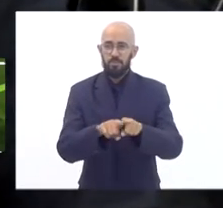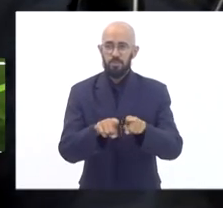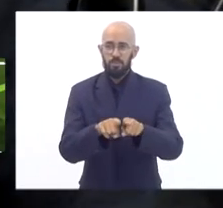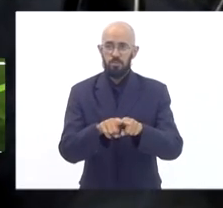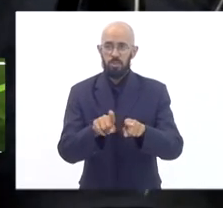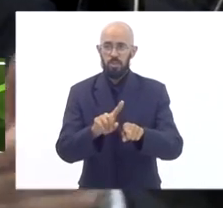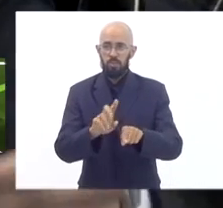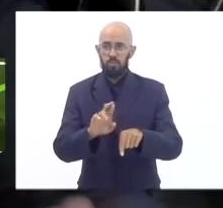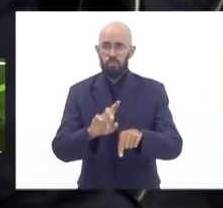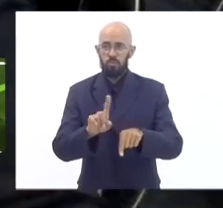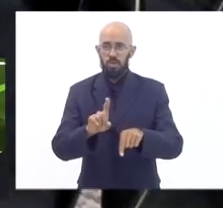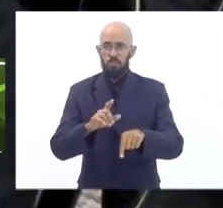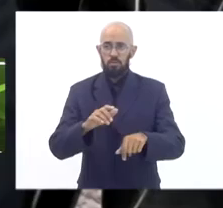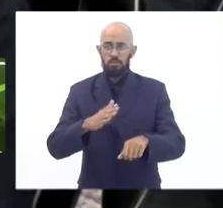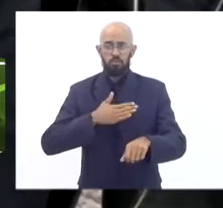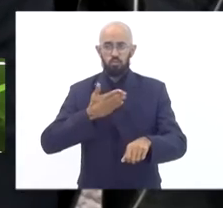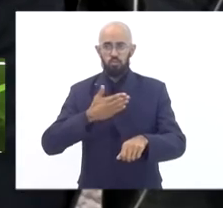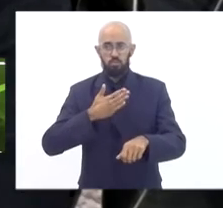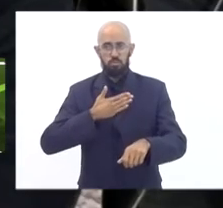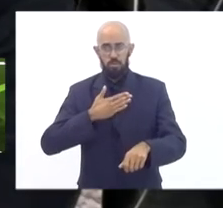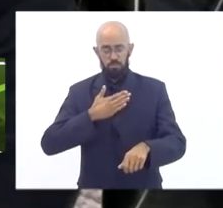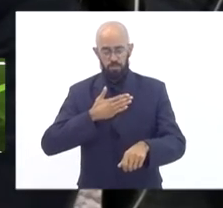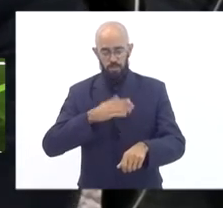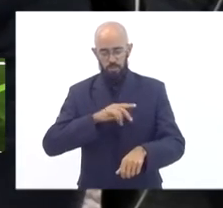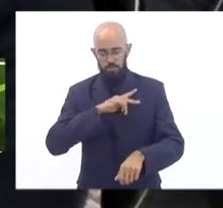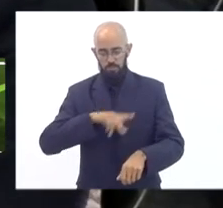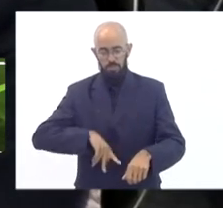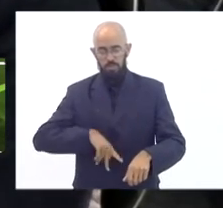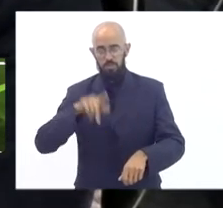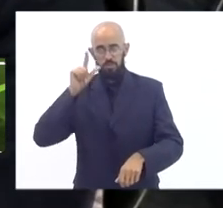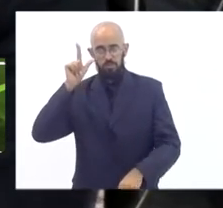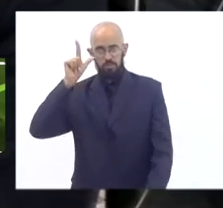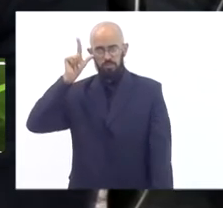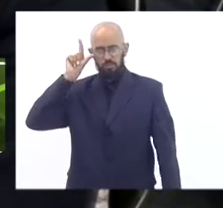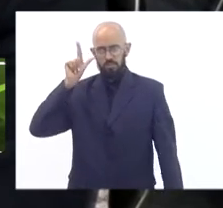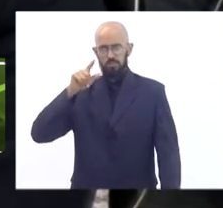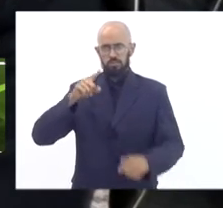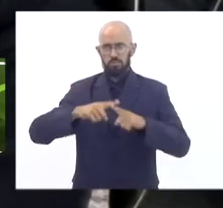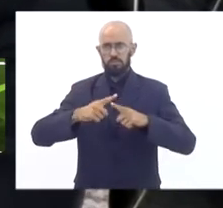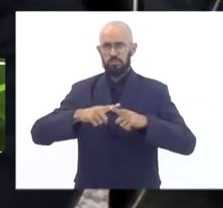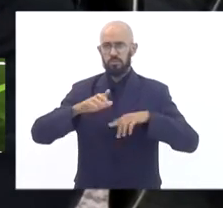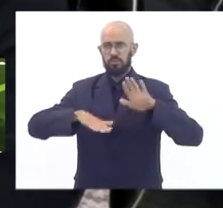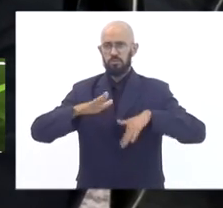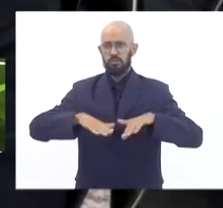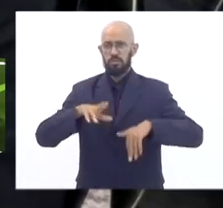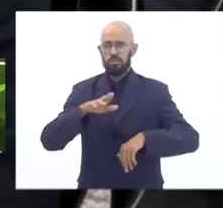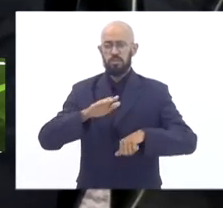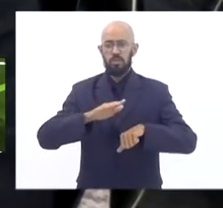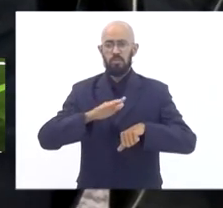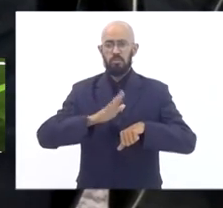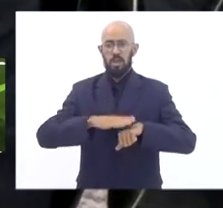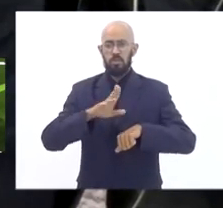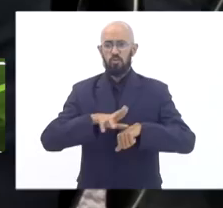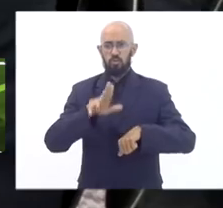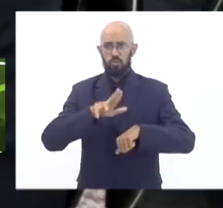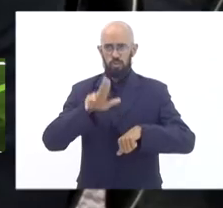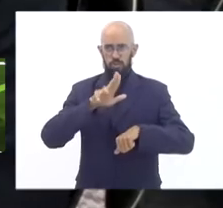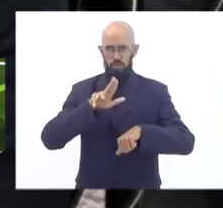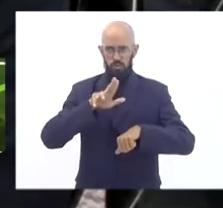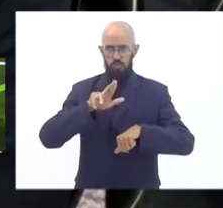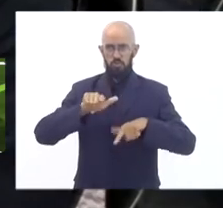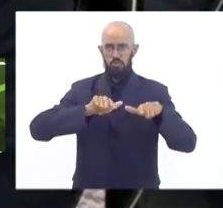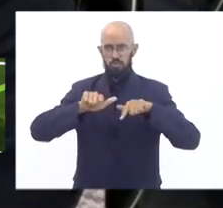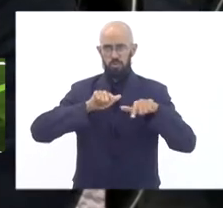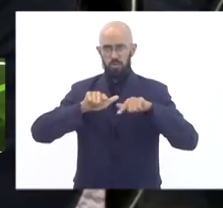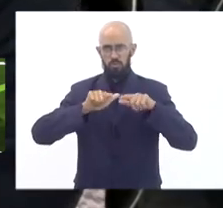nenhuma espécie, que presida esse colegiado, porque talvez seja a maior usuária nessa casa do